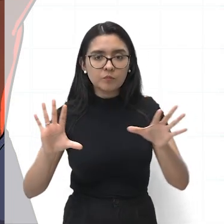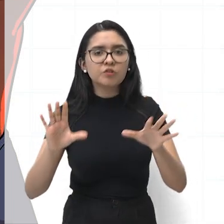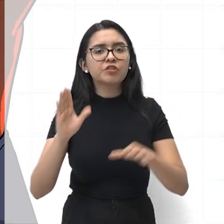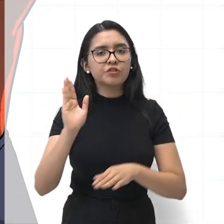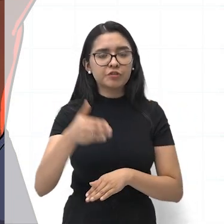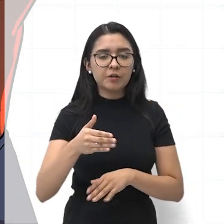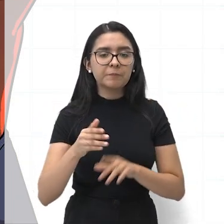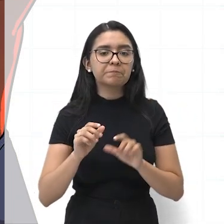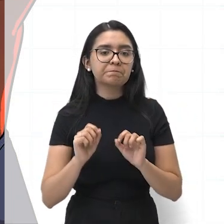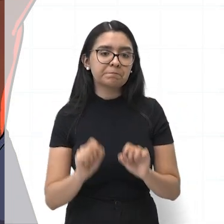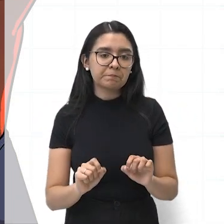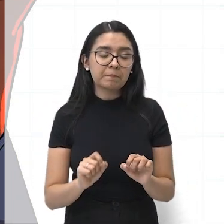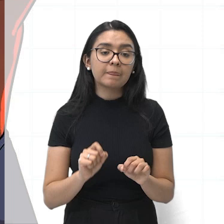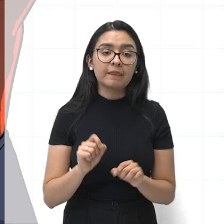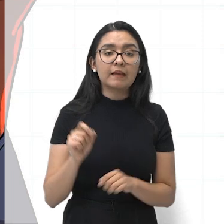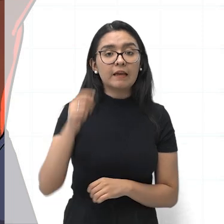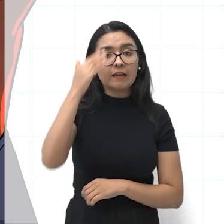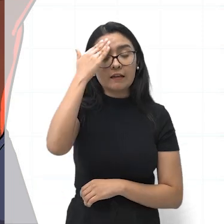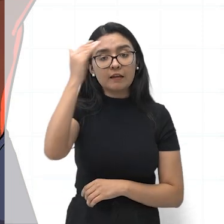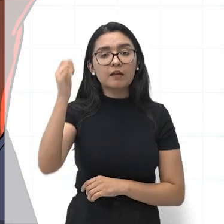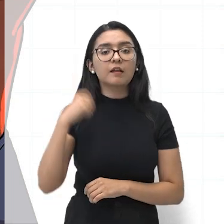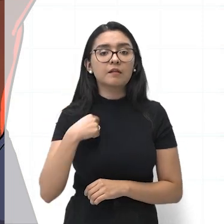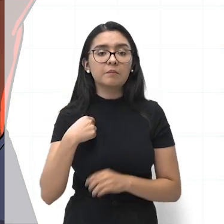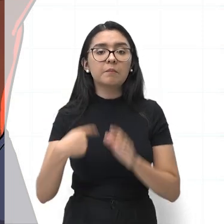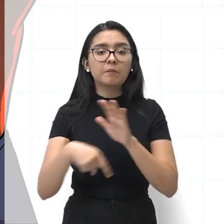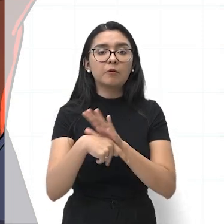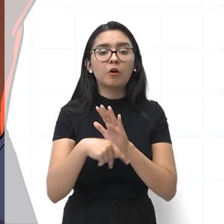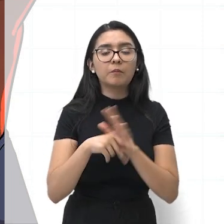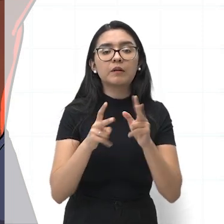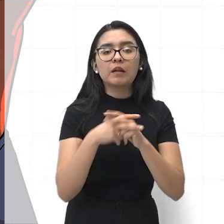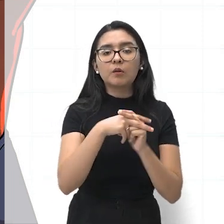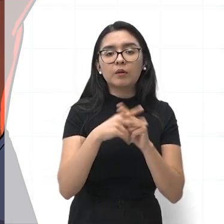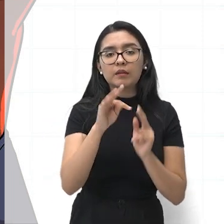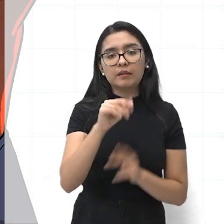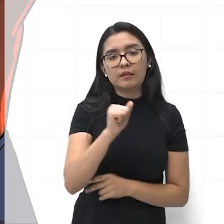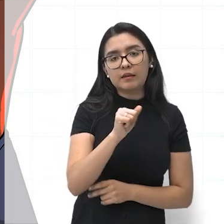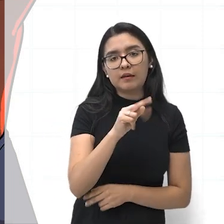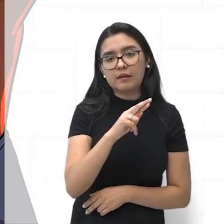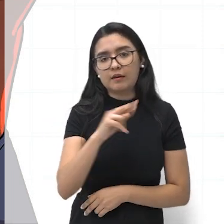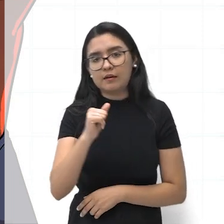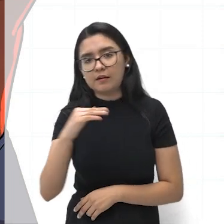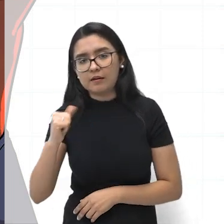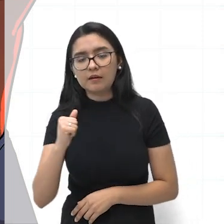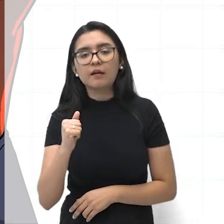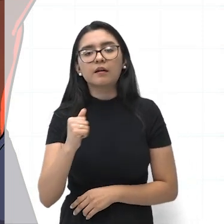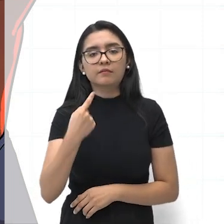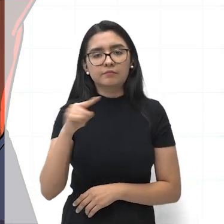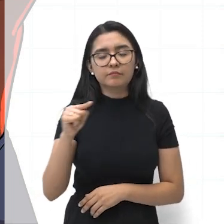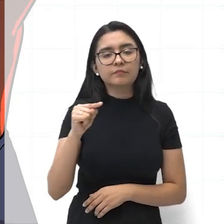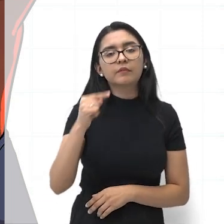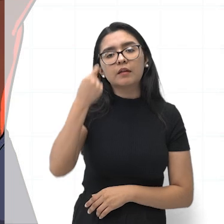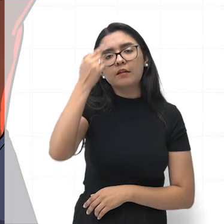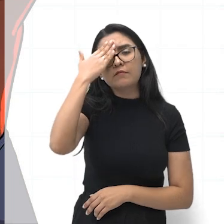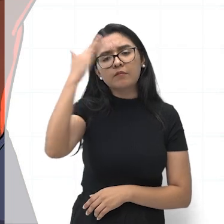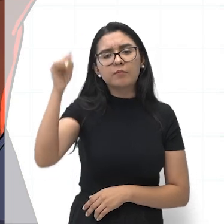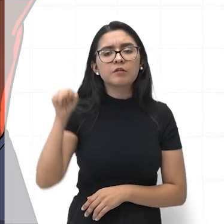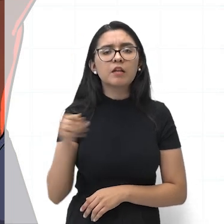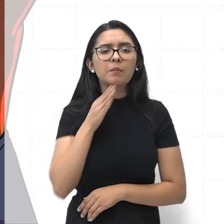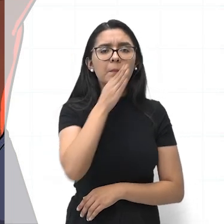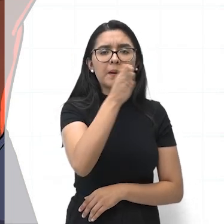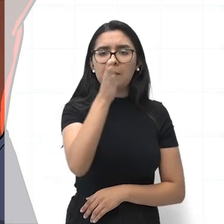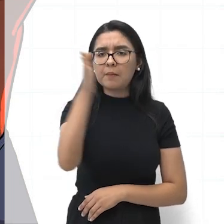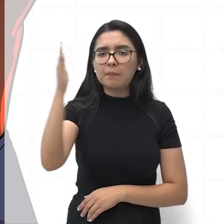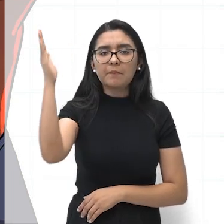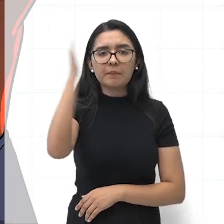ele é especialista em tarracá, na luta tarracá, e se tornou uma lenda por rodar o